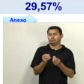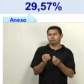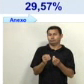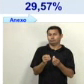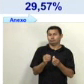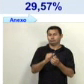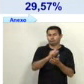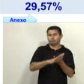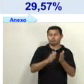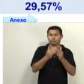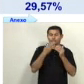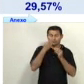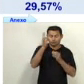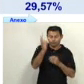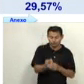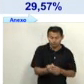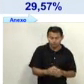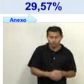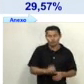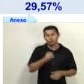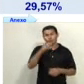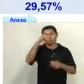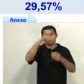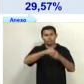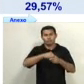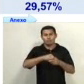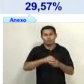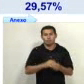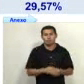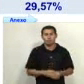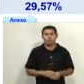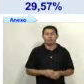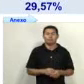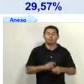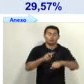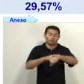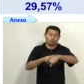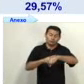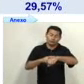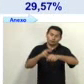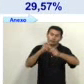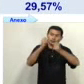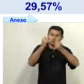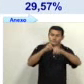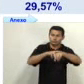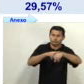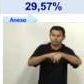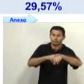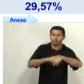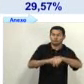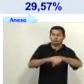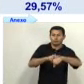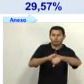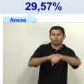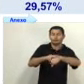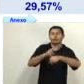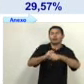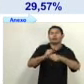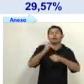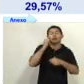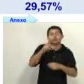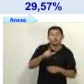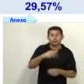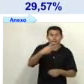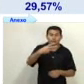O exercício está pedindo justamente isso, ou seja, essa área em verde que eu estou rabiscando aqui. Então essa área em verde é o que? A área em azul,